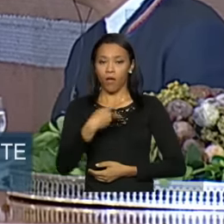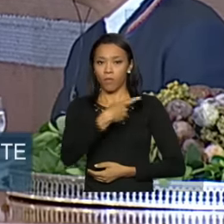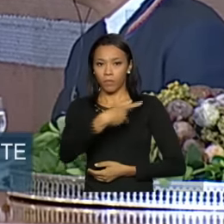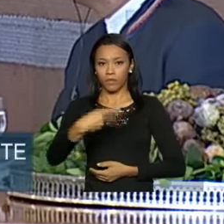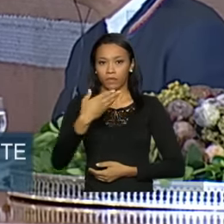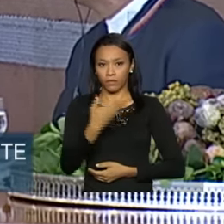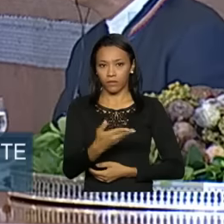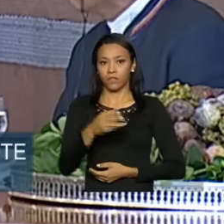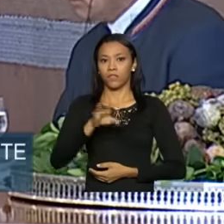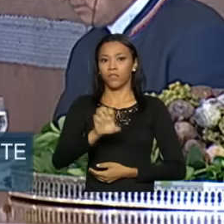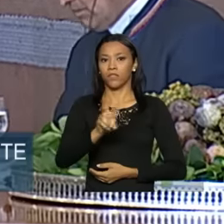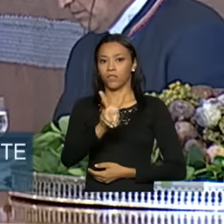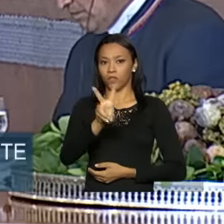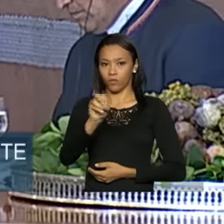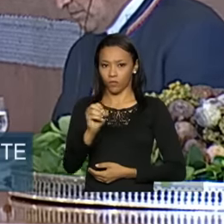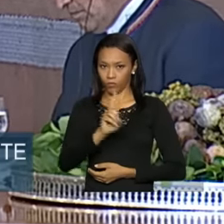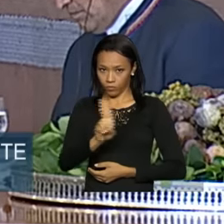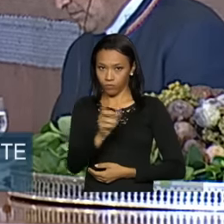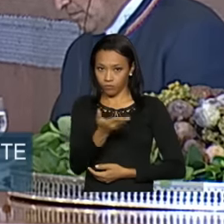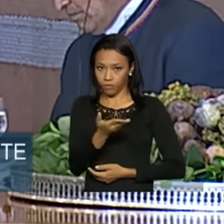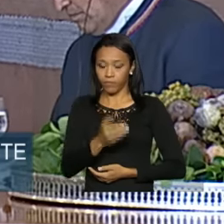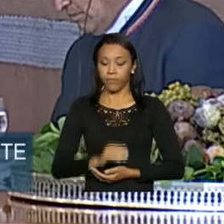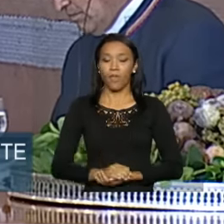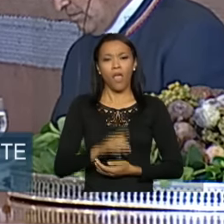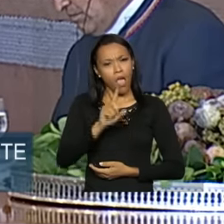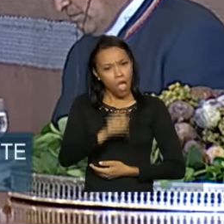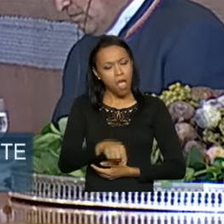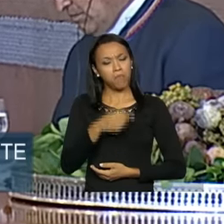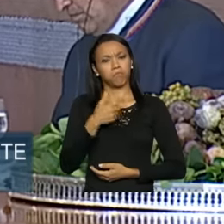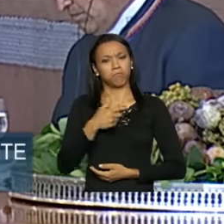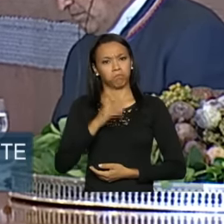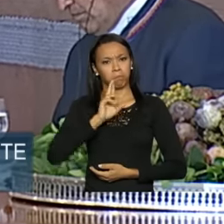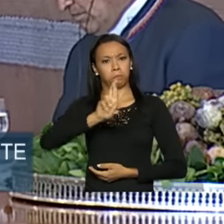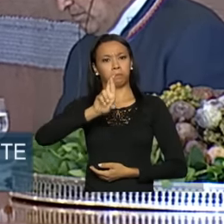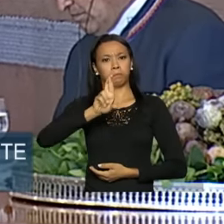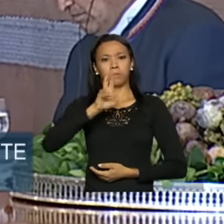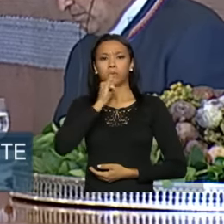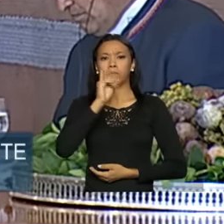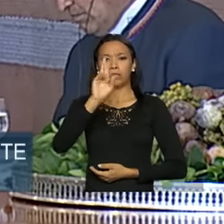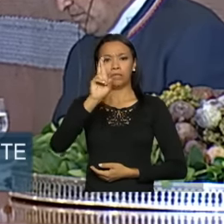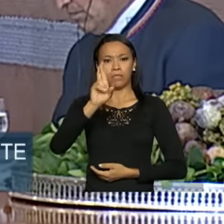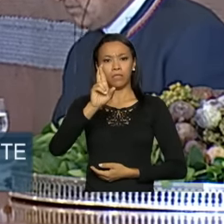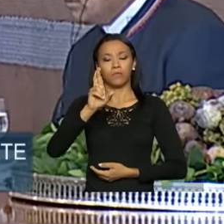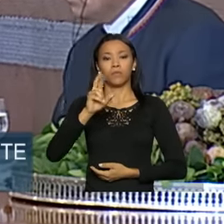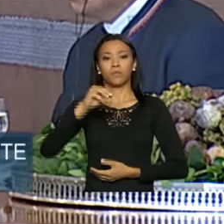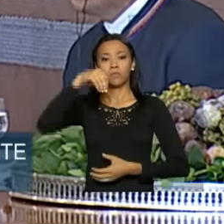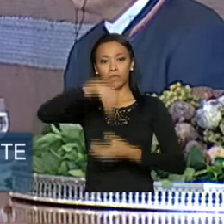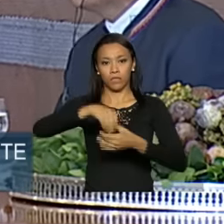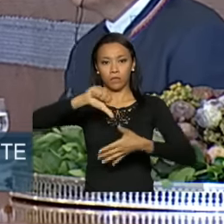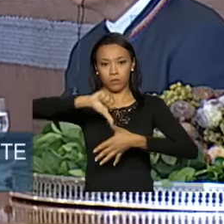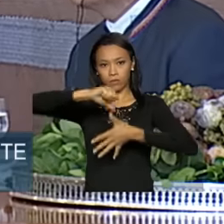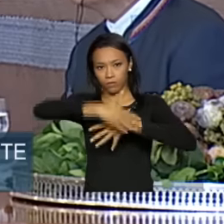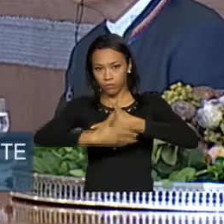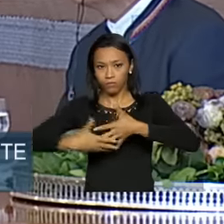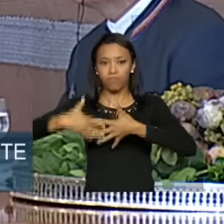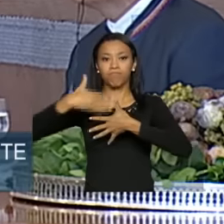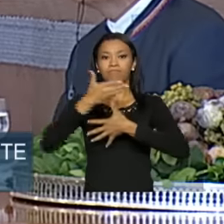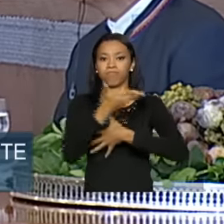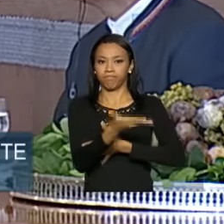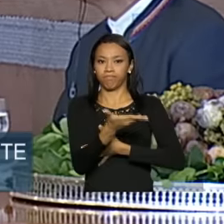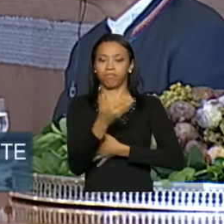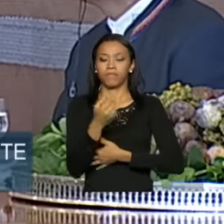Morales tem sido um símbolo na América Latina da